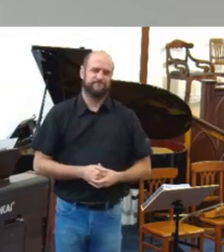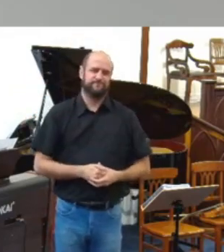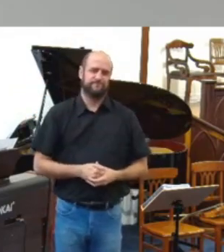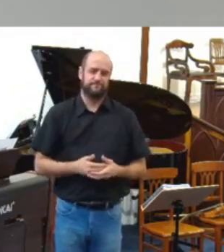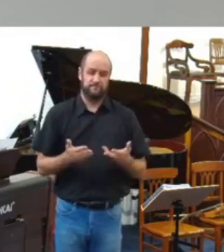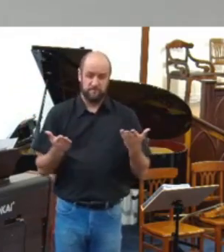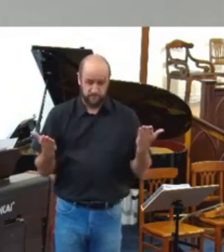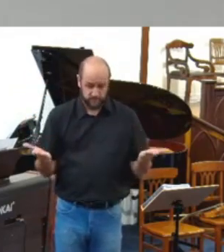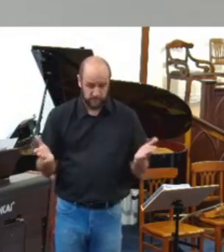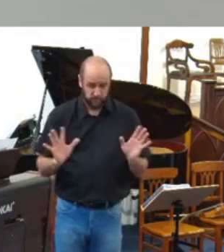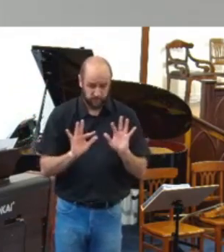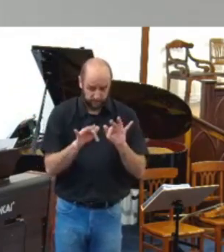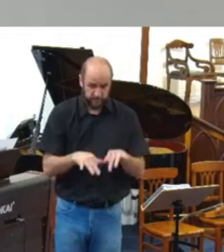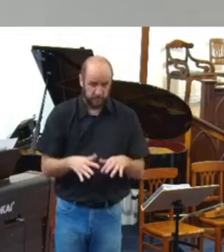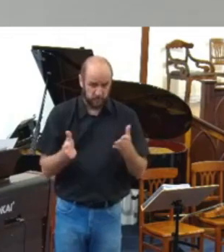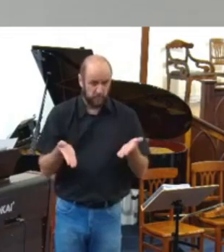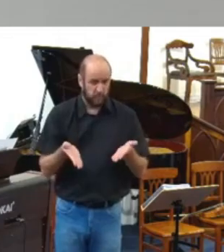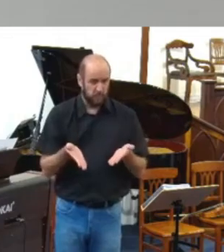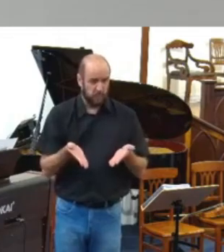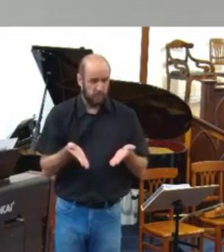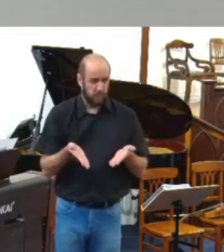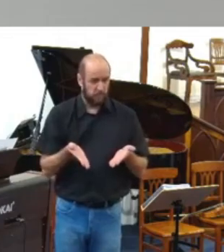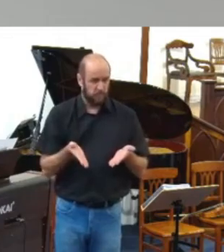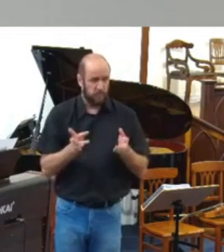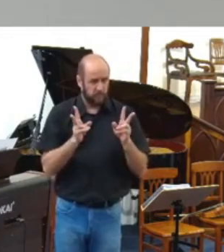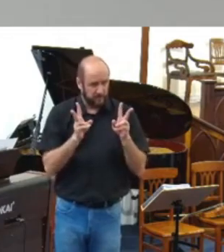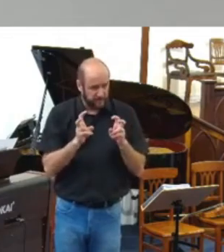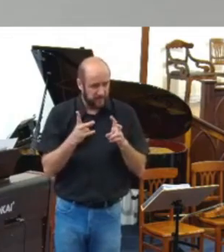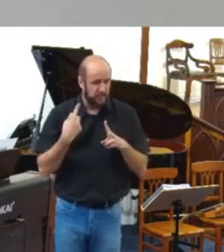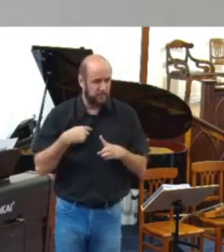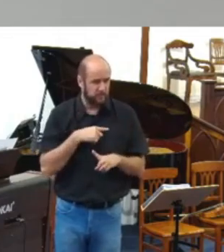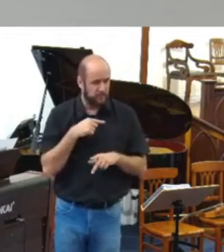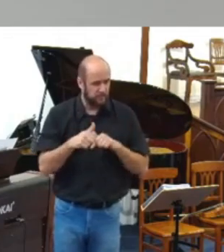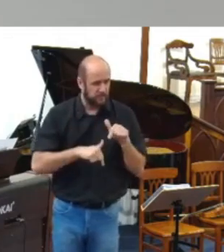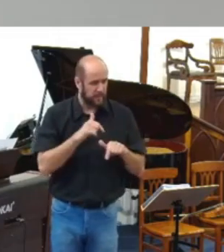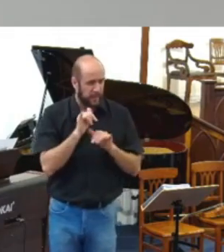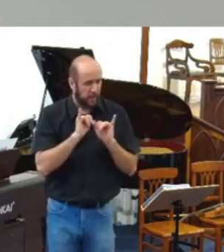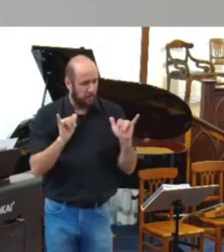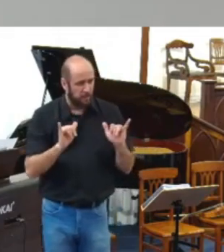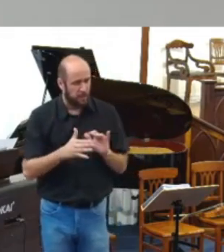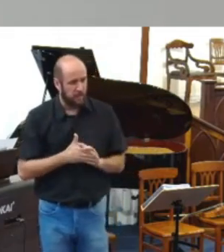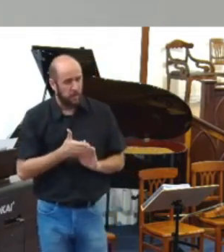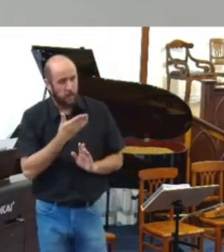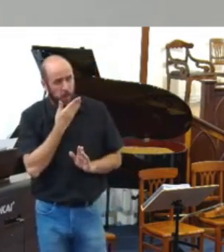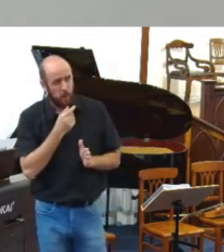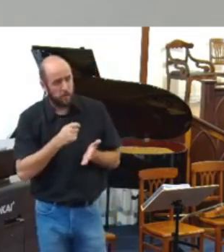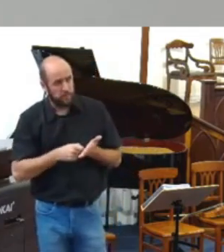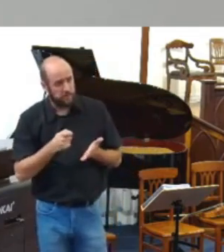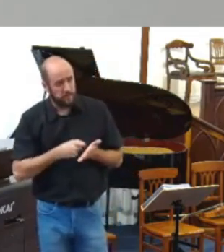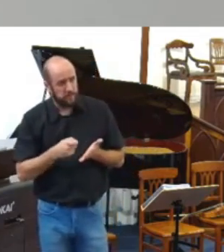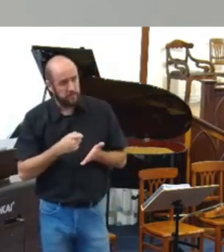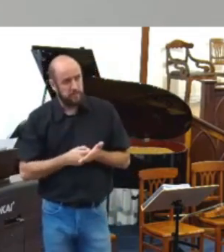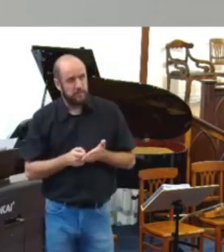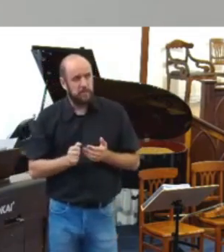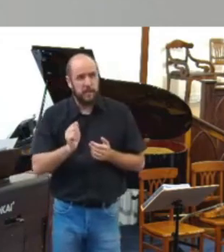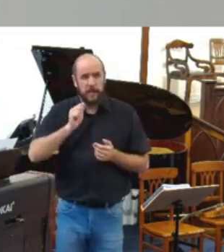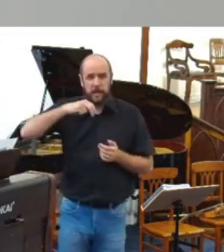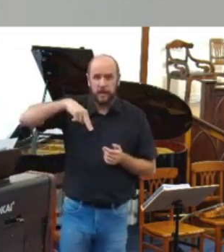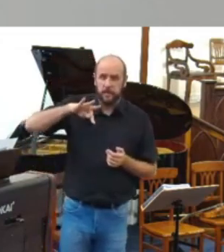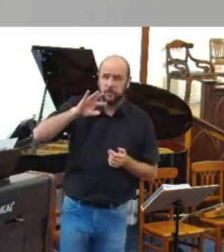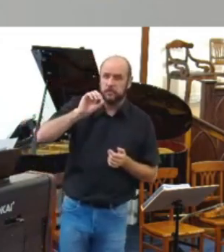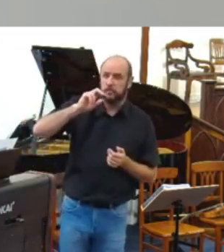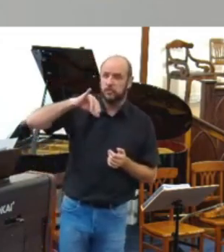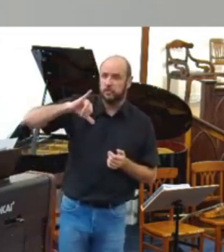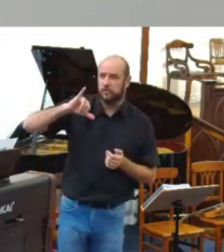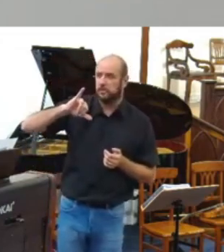E ainda, para finalizar, para ficar dentro do tema que nós estamos trabalhando, um outro homem também chamado Anthony